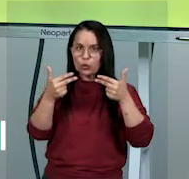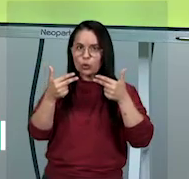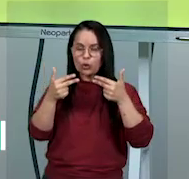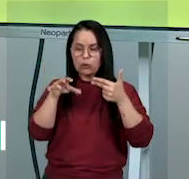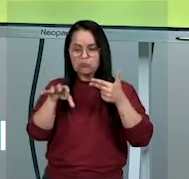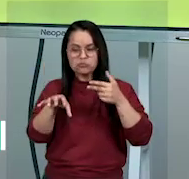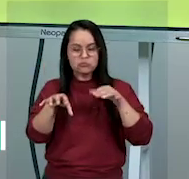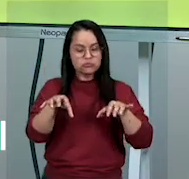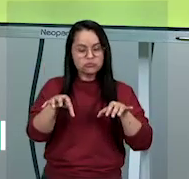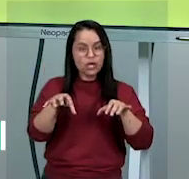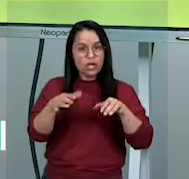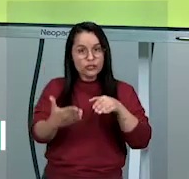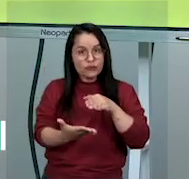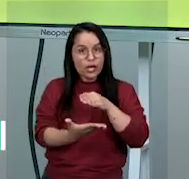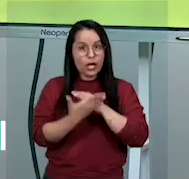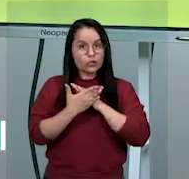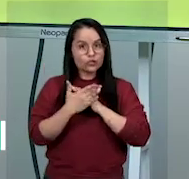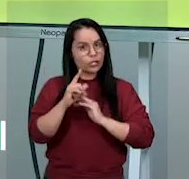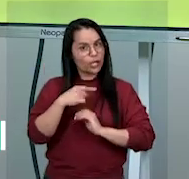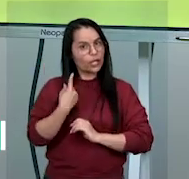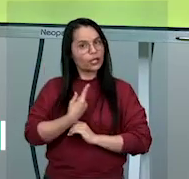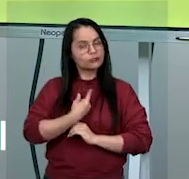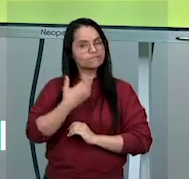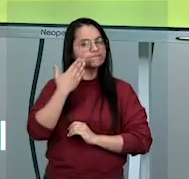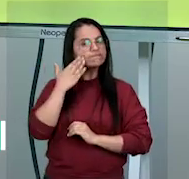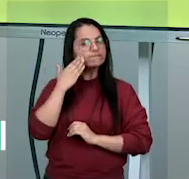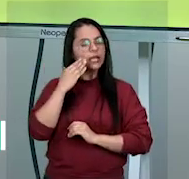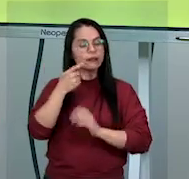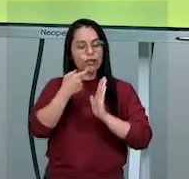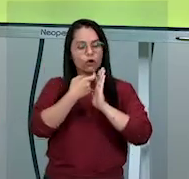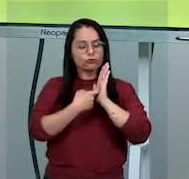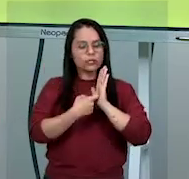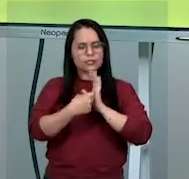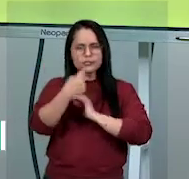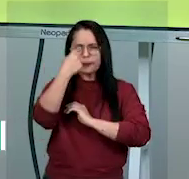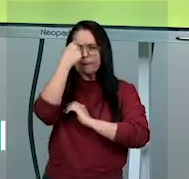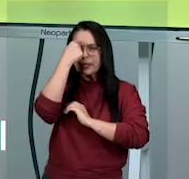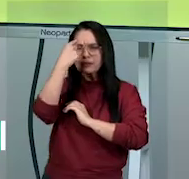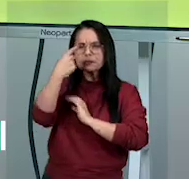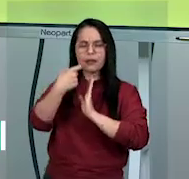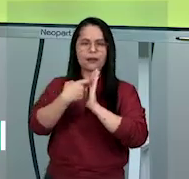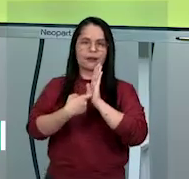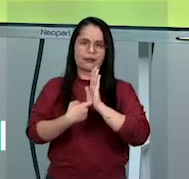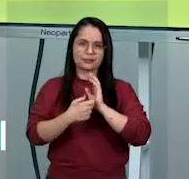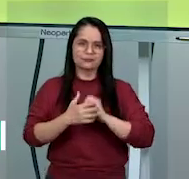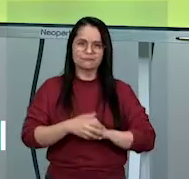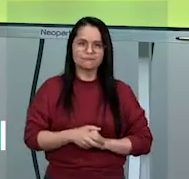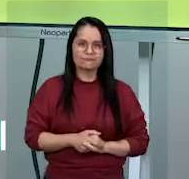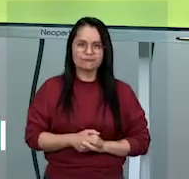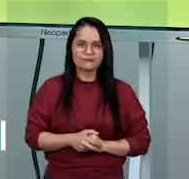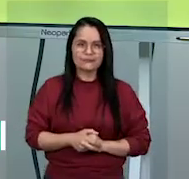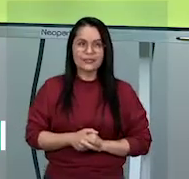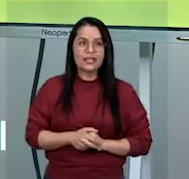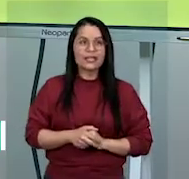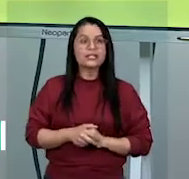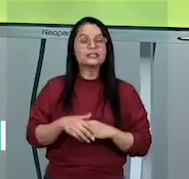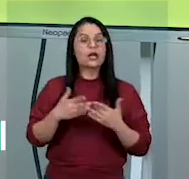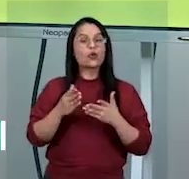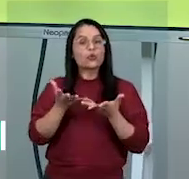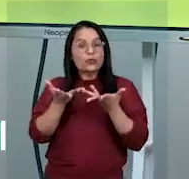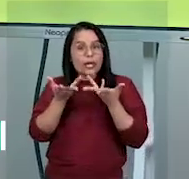de elementos que vão nos ajudar a compreender texto e pensar nos textos. E elas estão colocadas